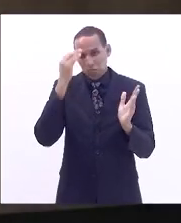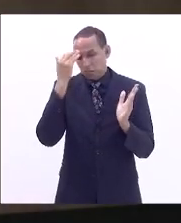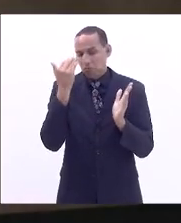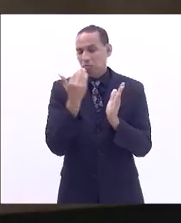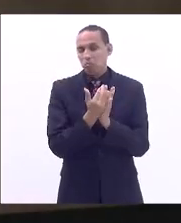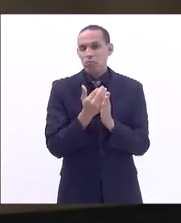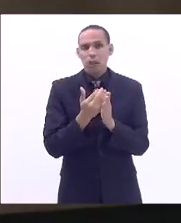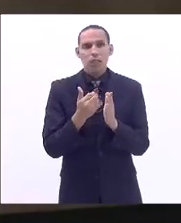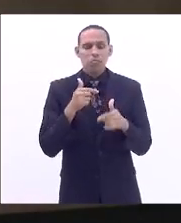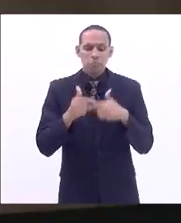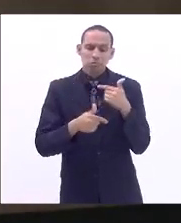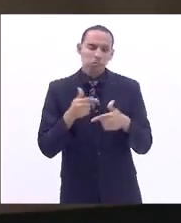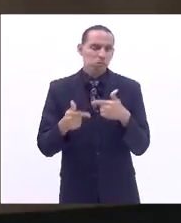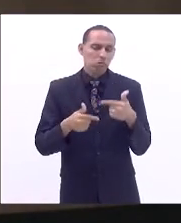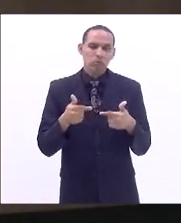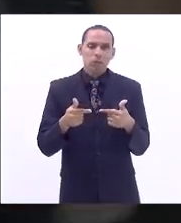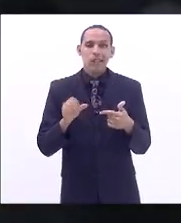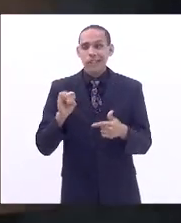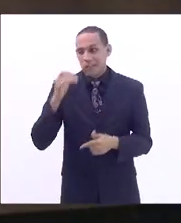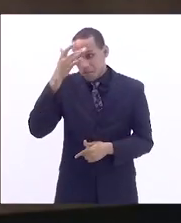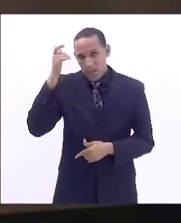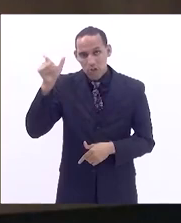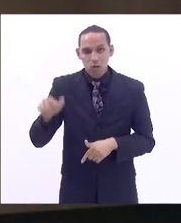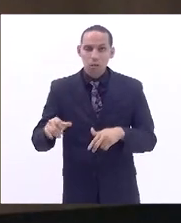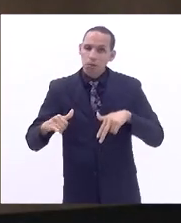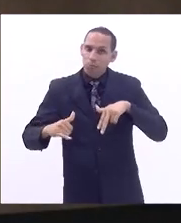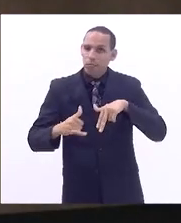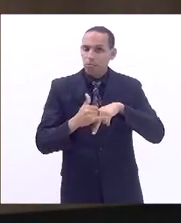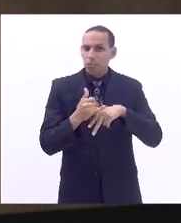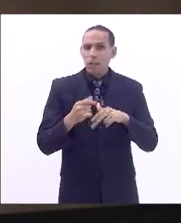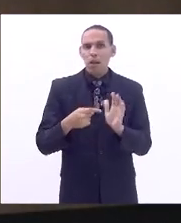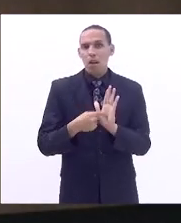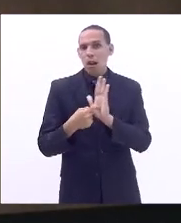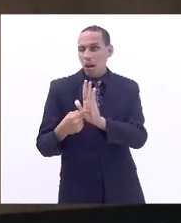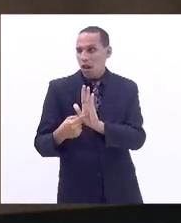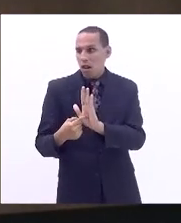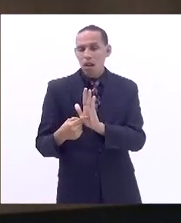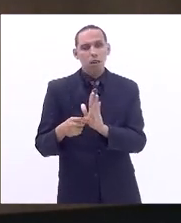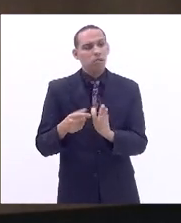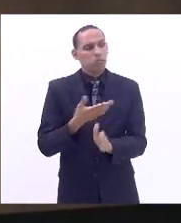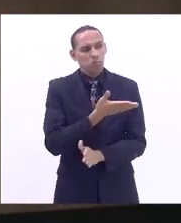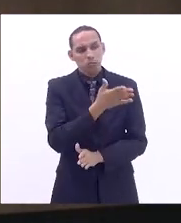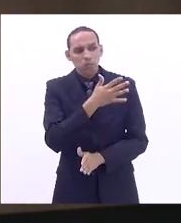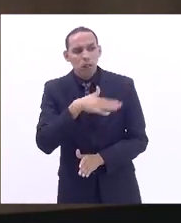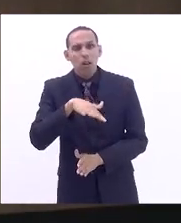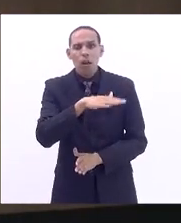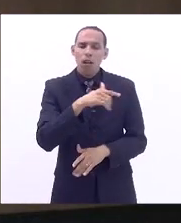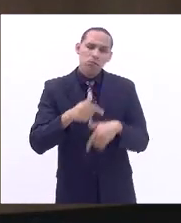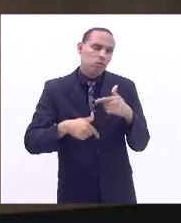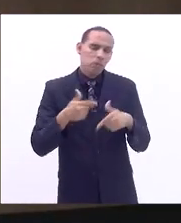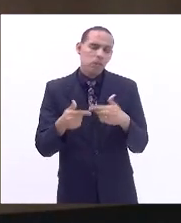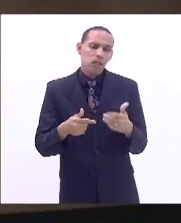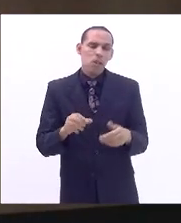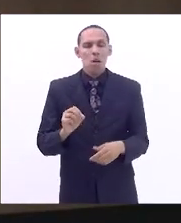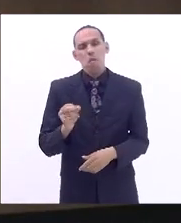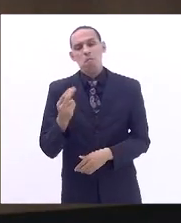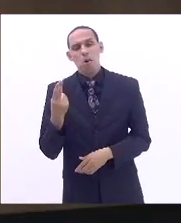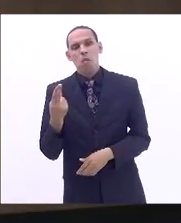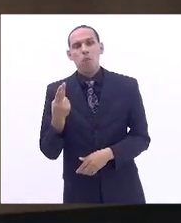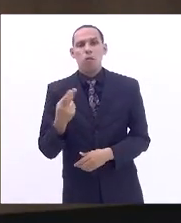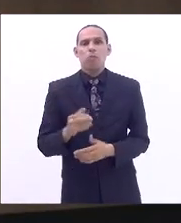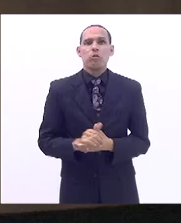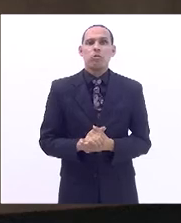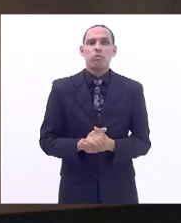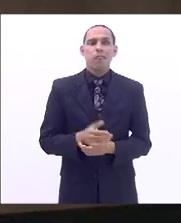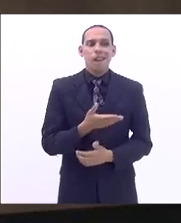então se aquela vítima está apontando eles precisam fazer o seu trabalho porque senão Muito provavelmente